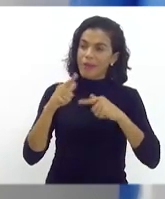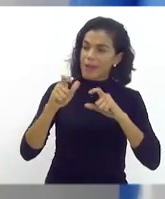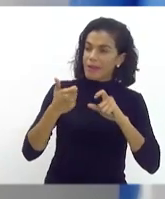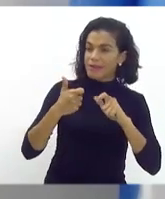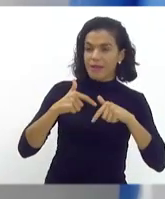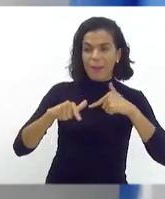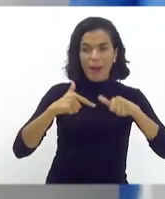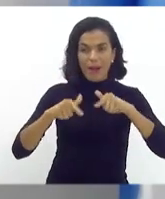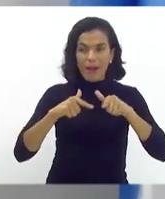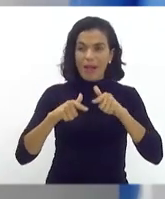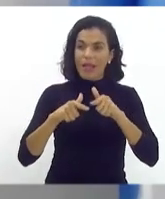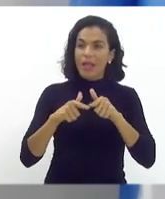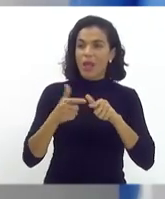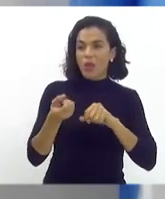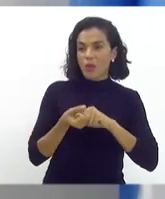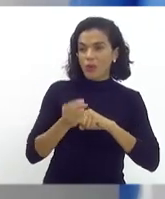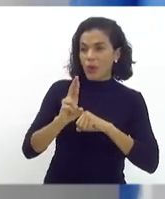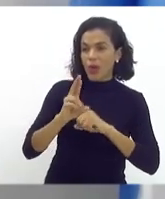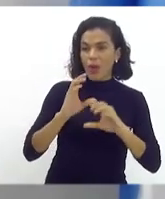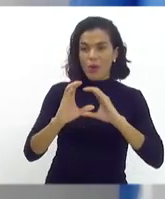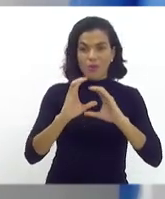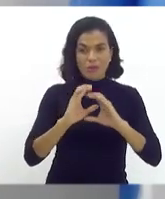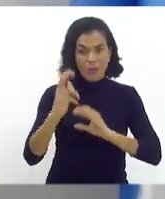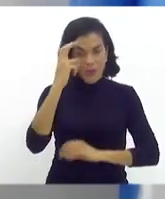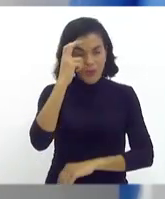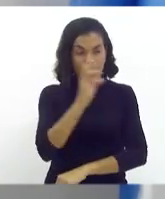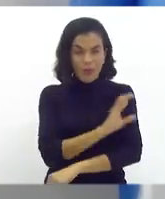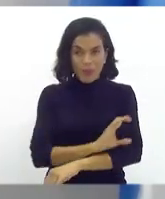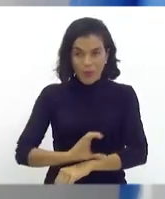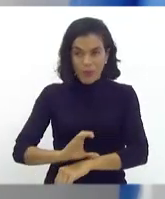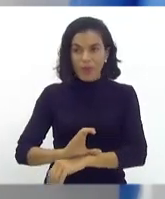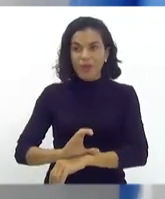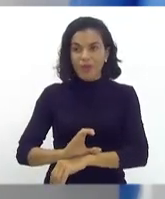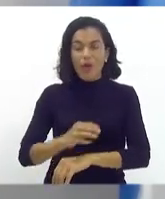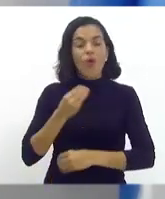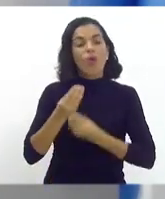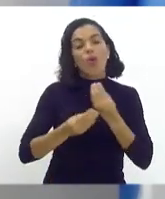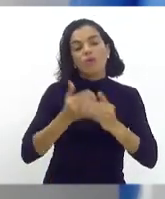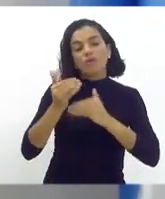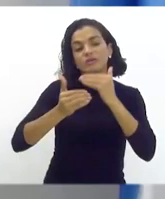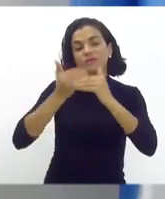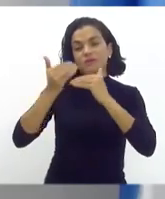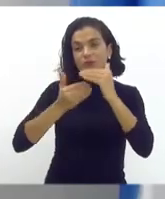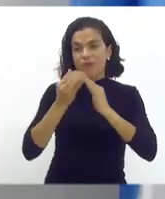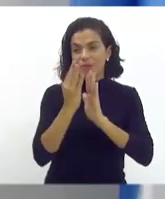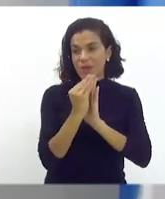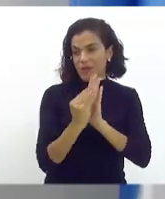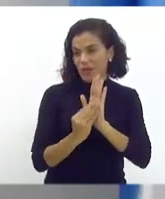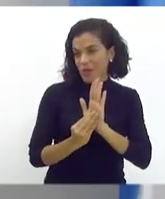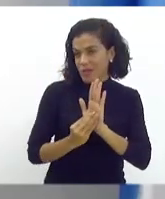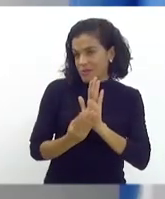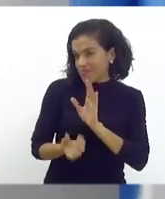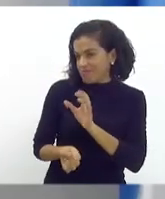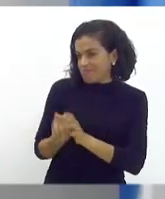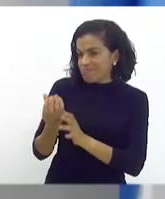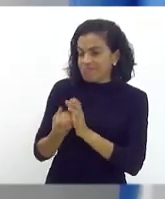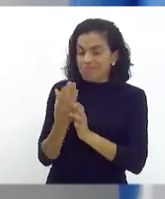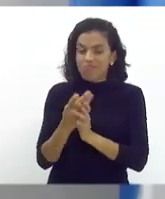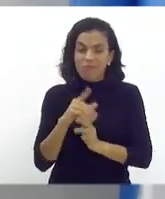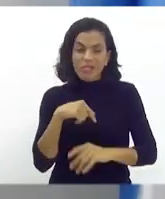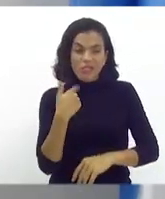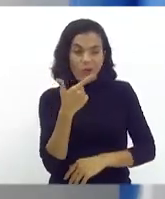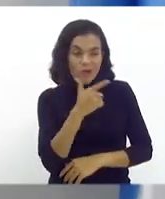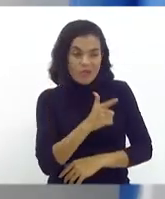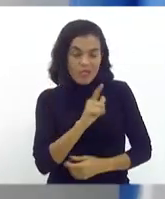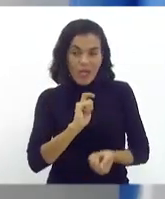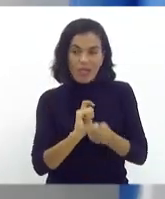eu tenho doutorado em comunicação e cultura e sei bem como desenvolvemos metodologias para que a gente possa aproximar da